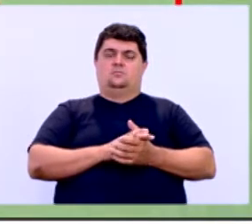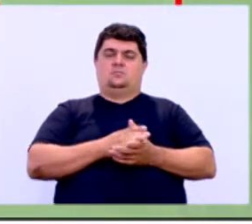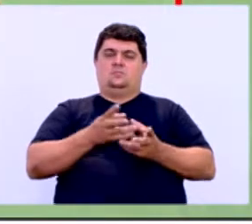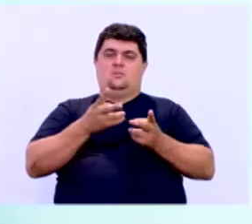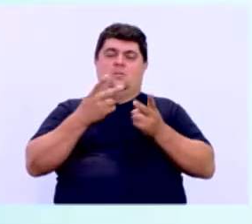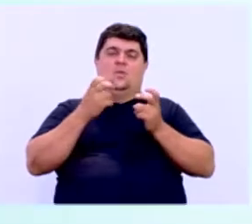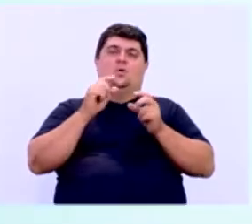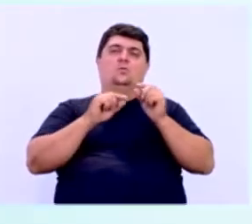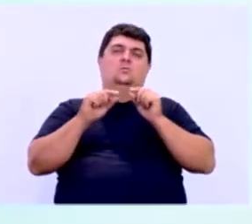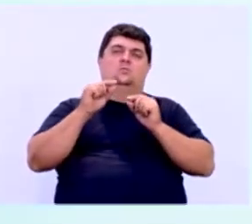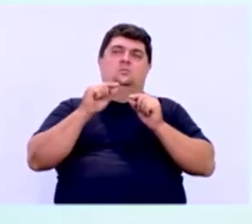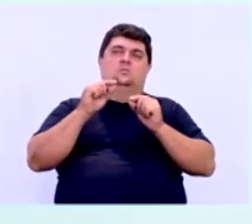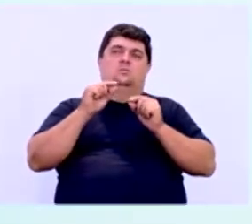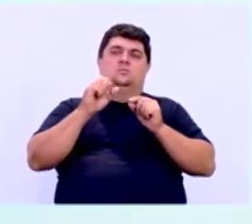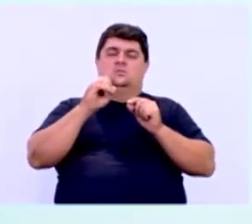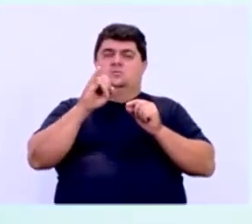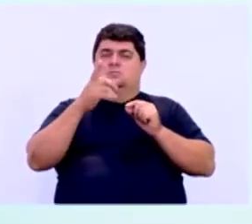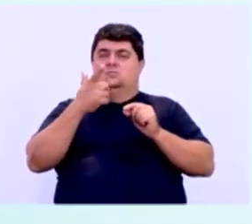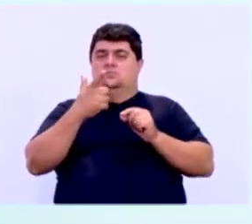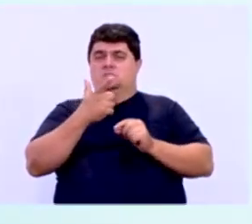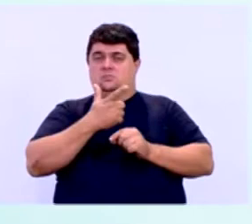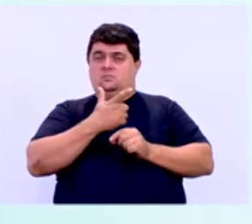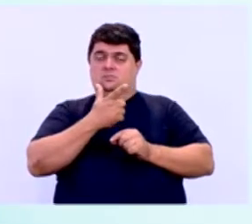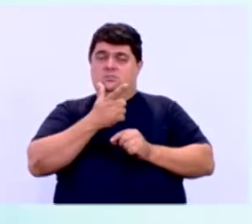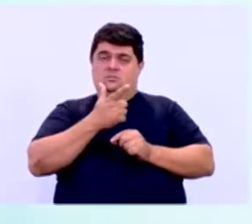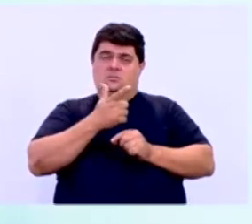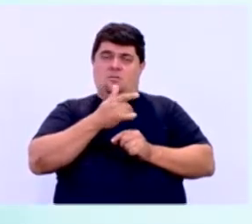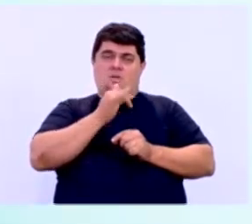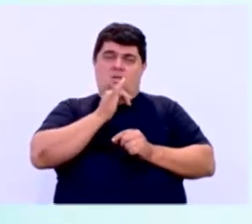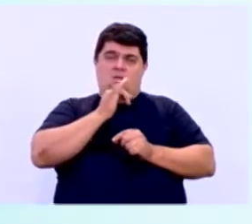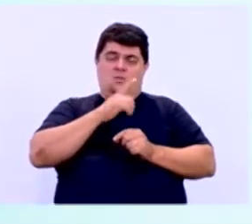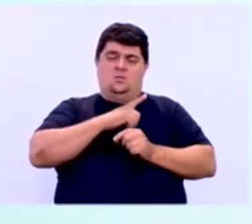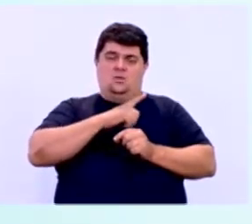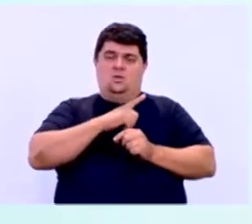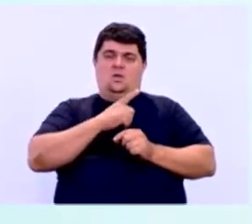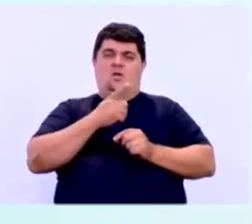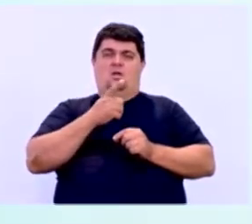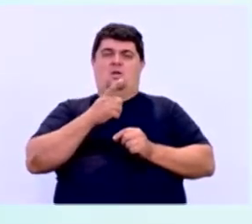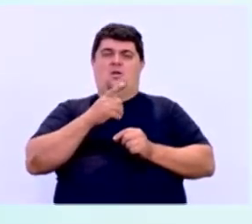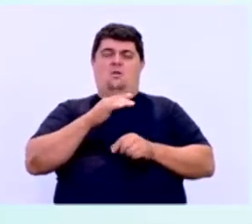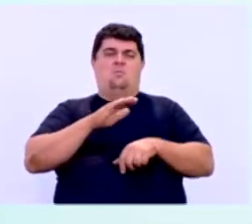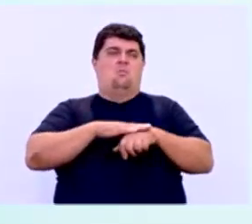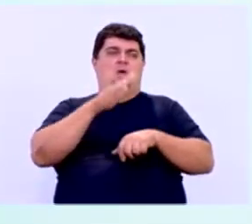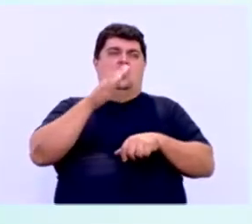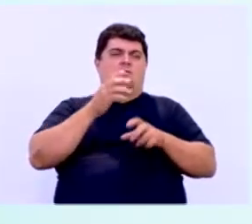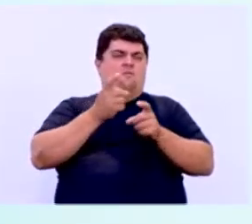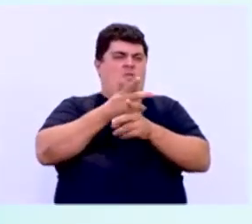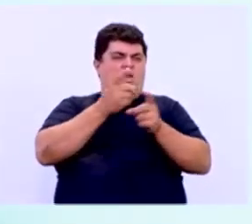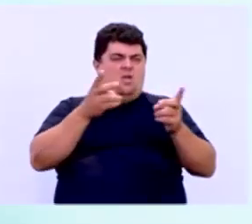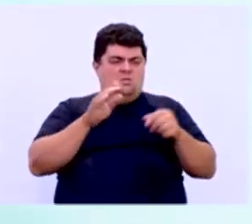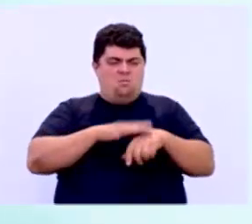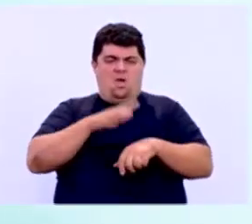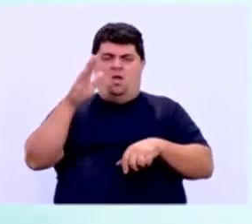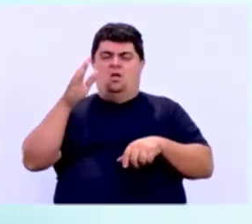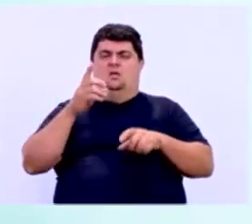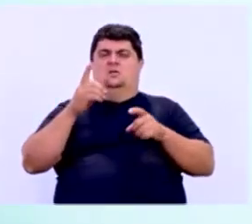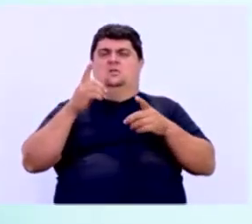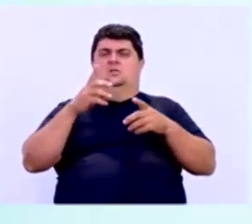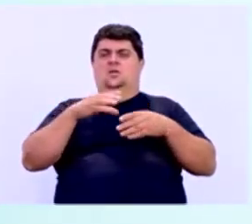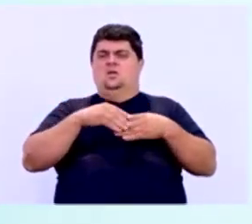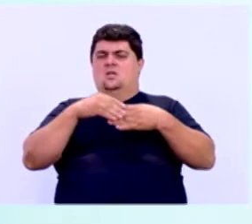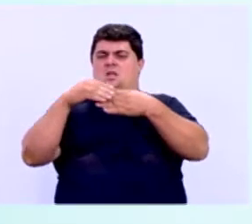caro aluno, que se eu tenho a minha atividade aumentada, se eu tenho mais demanda, né, se eu tenho que entregar